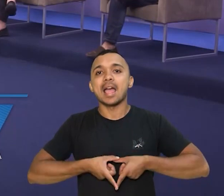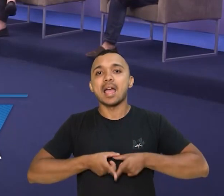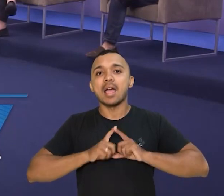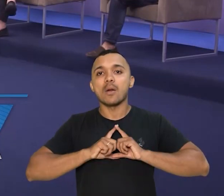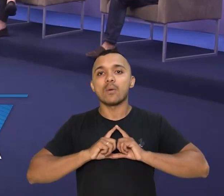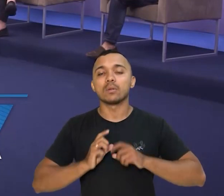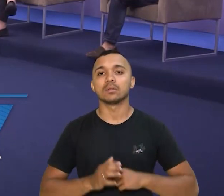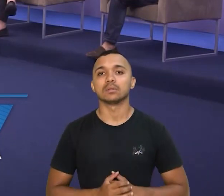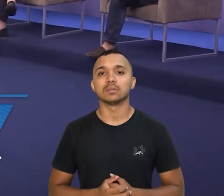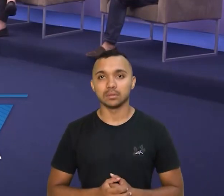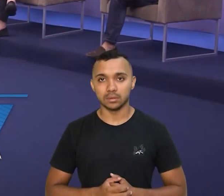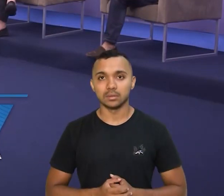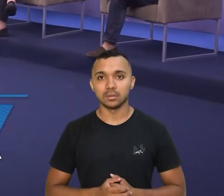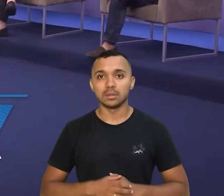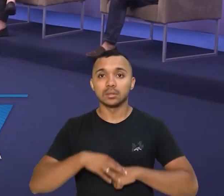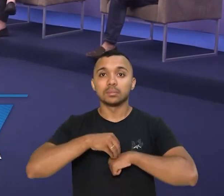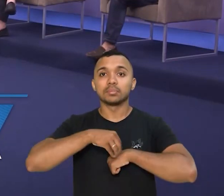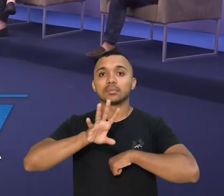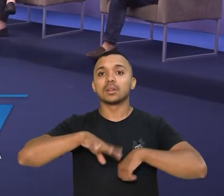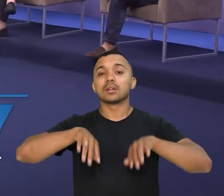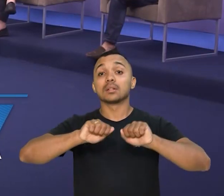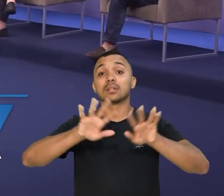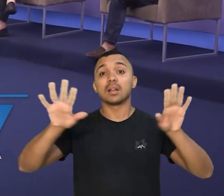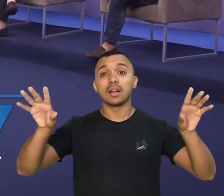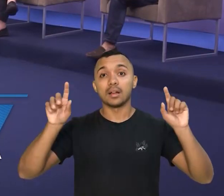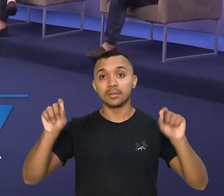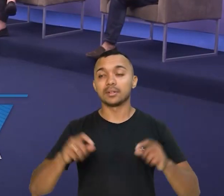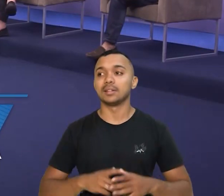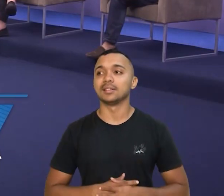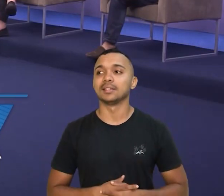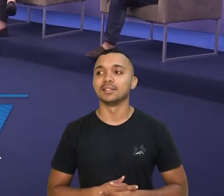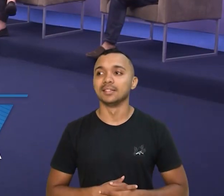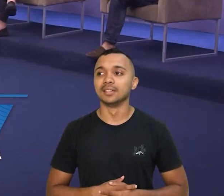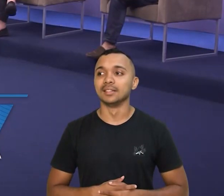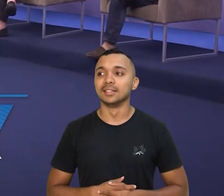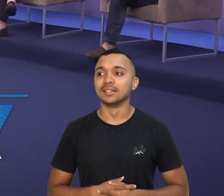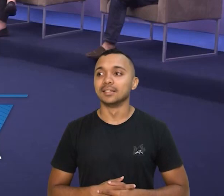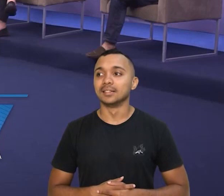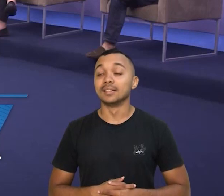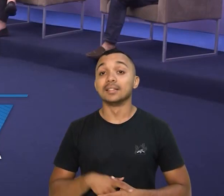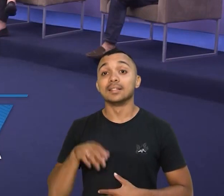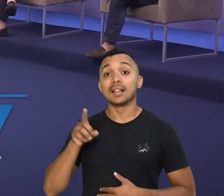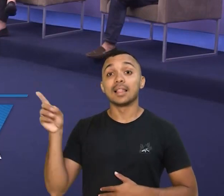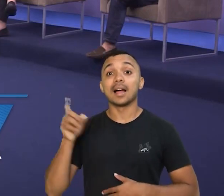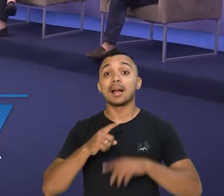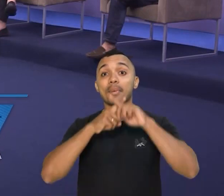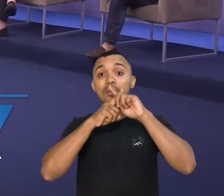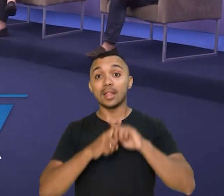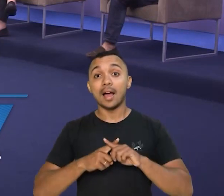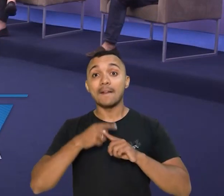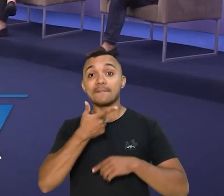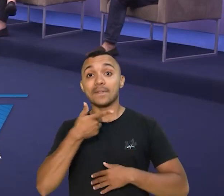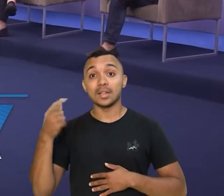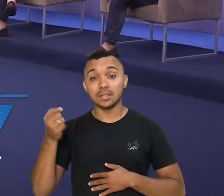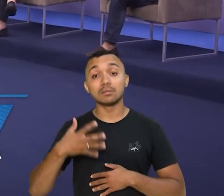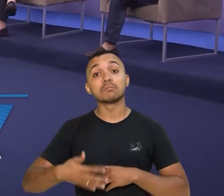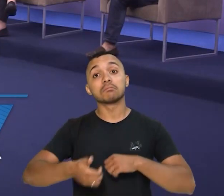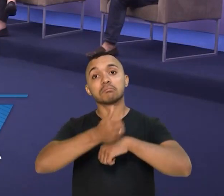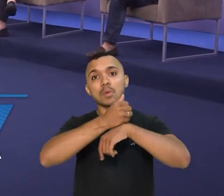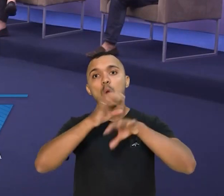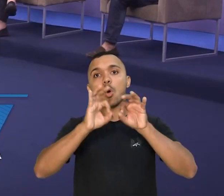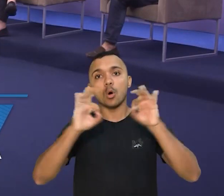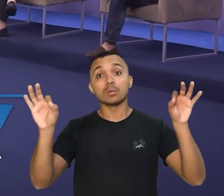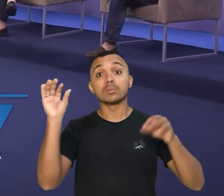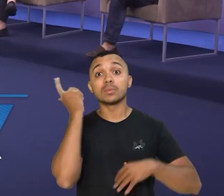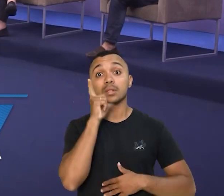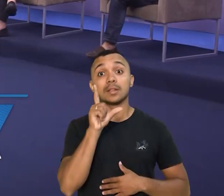O da vitória de Israel. Só para deixar rapidinho. Nem sabia que Israel jogava futebol. Não, mas então, o sub-20 do Israel é uma das melhores gerações. Já chegou na